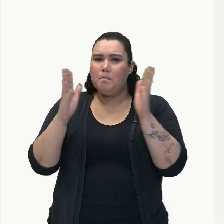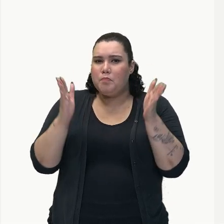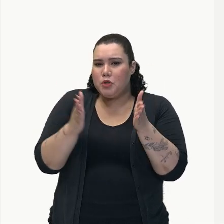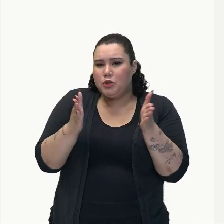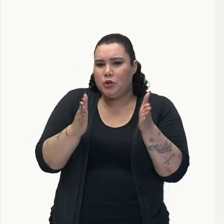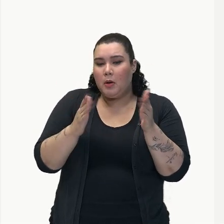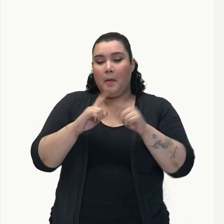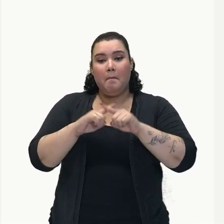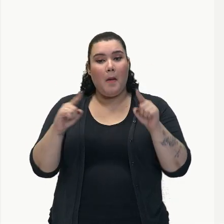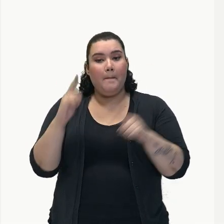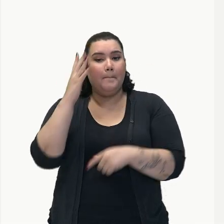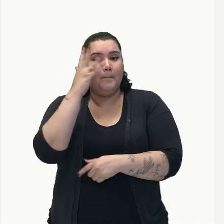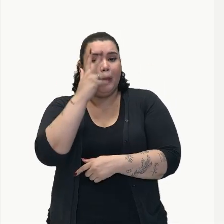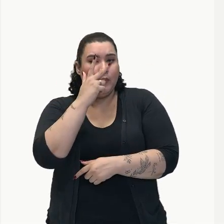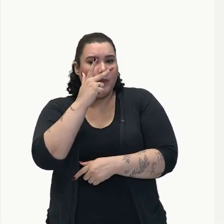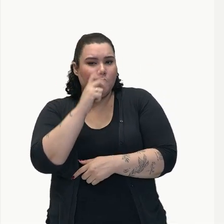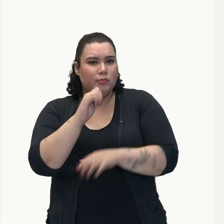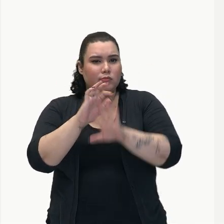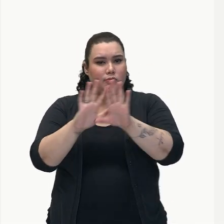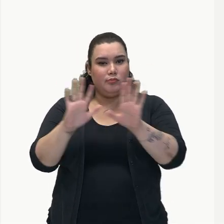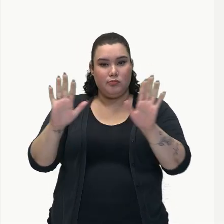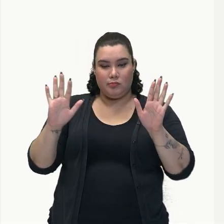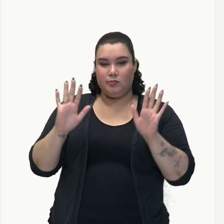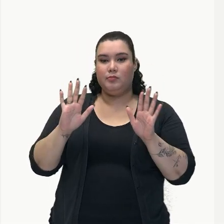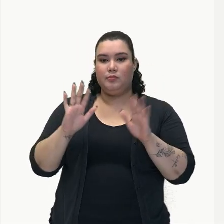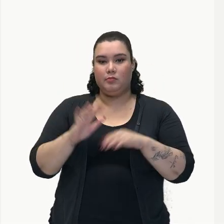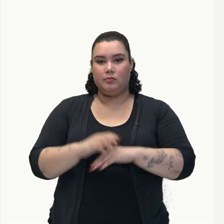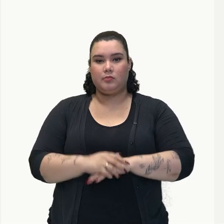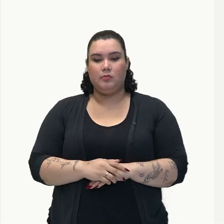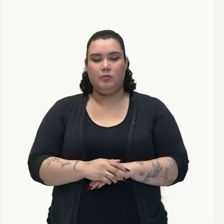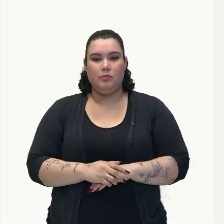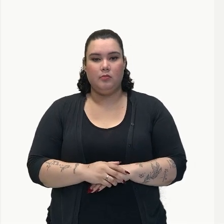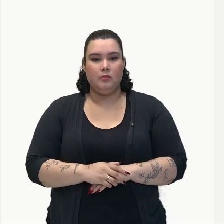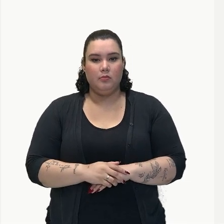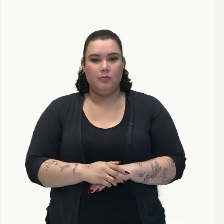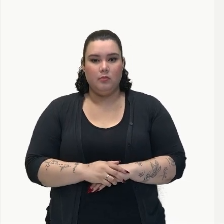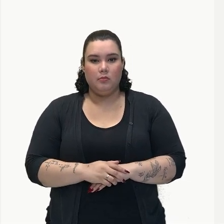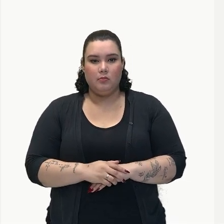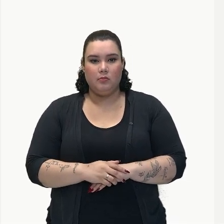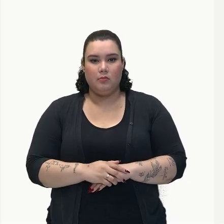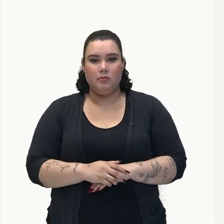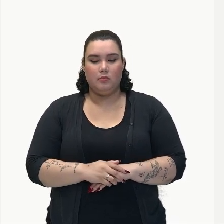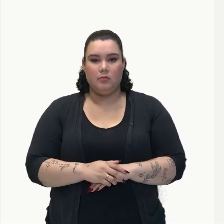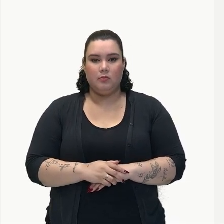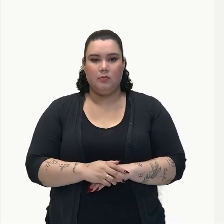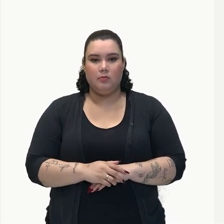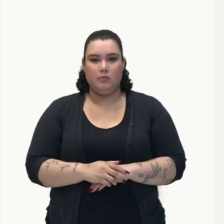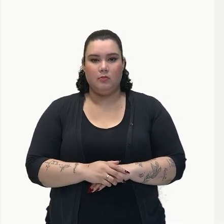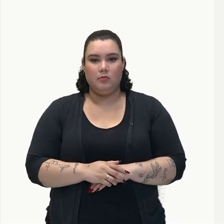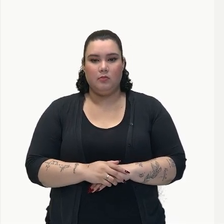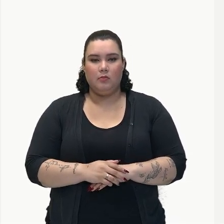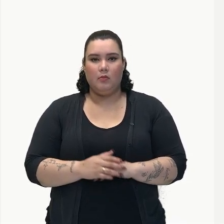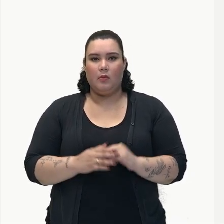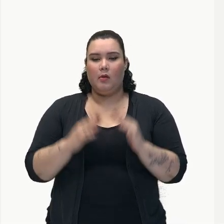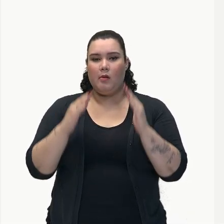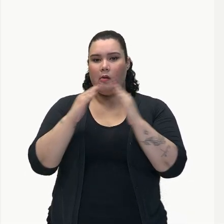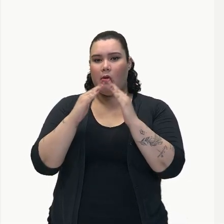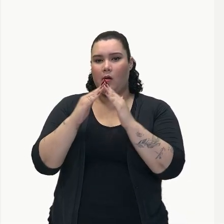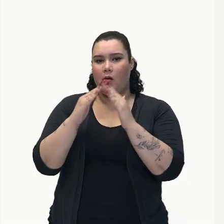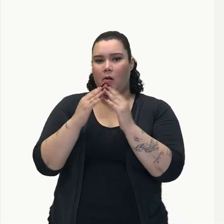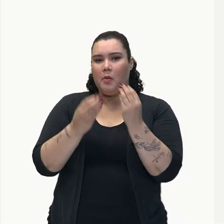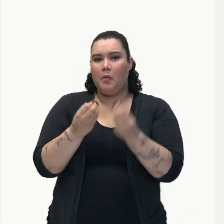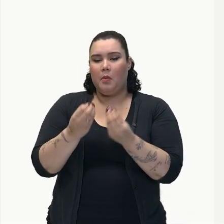muito bonita, muito linda, né? Aí ela continua, né? Aqui, ó, tinha umas ventanas, como era a casa? Tinha umas ventanas